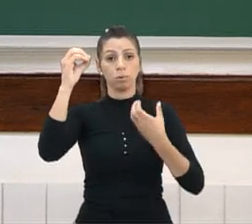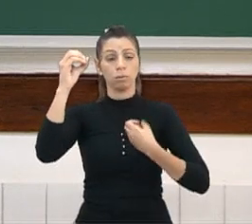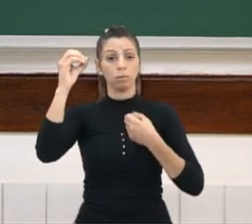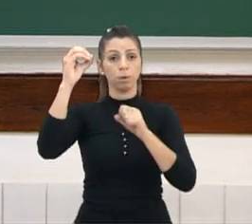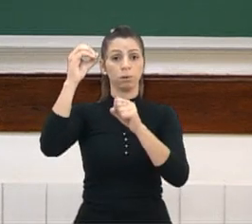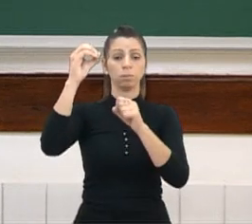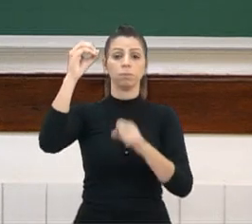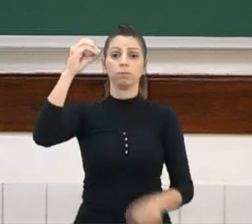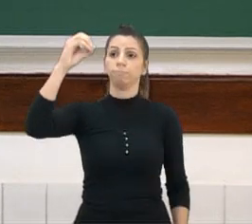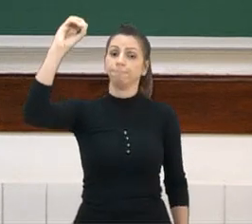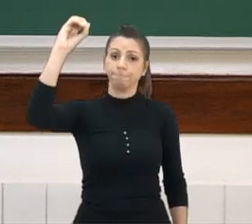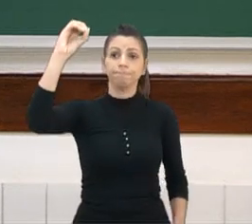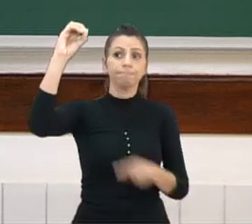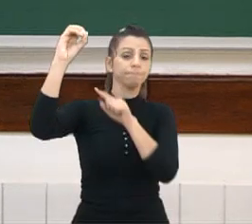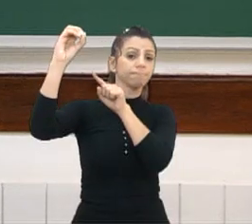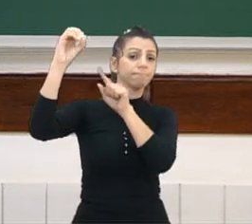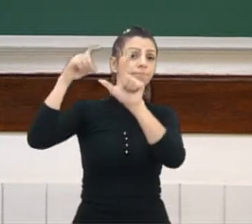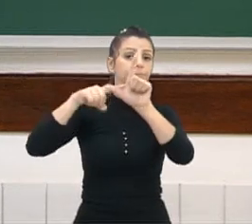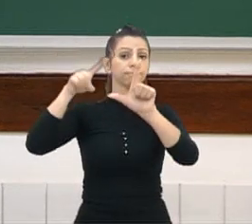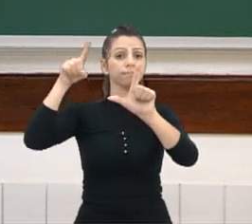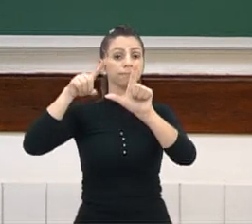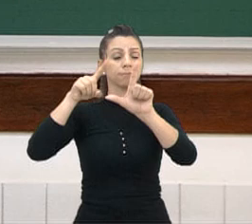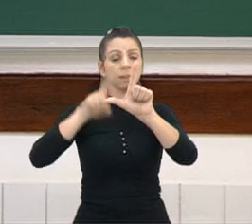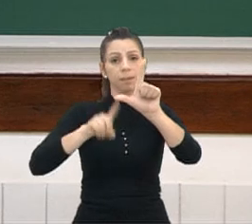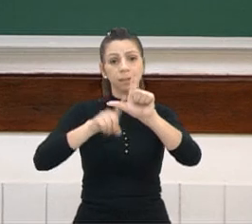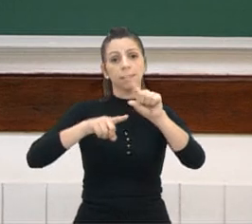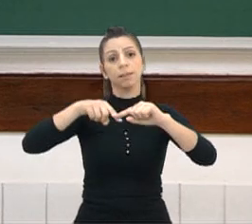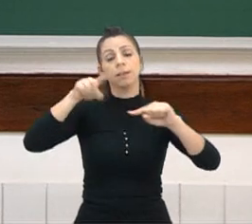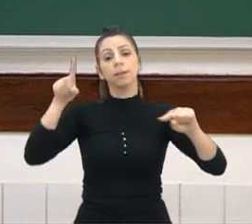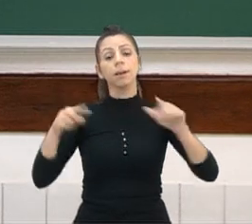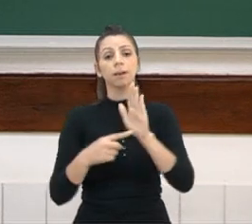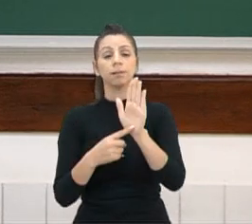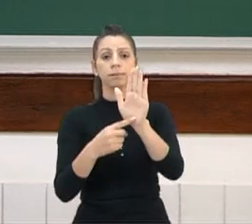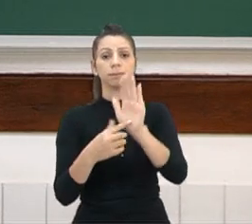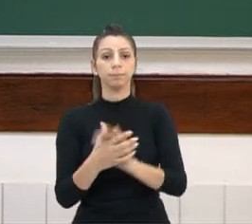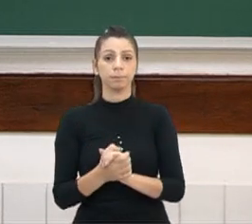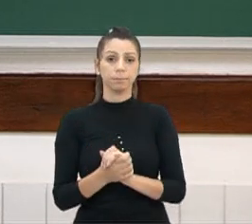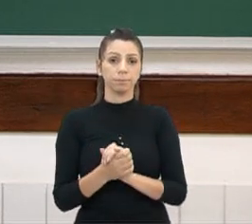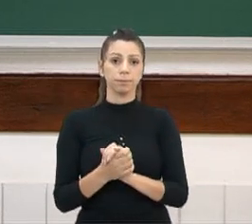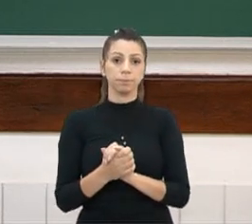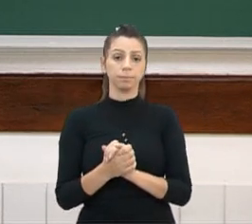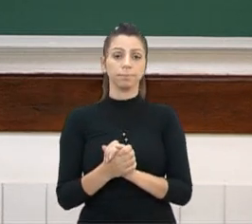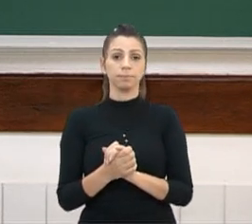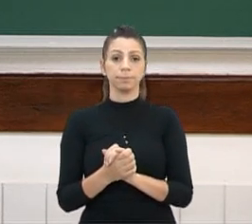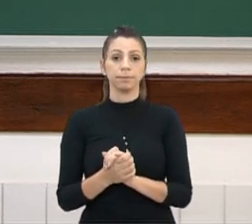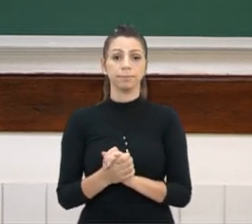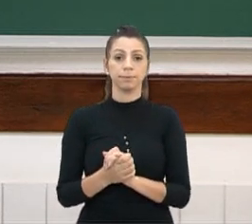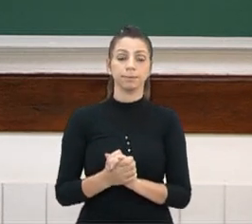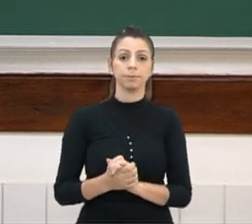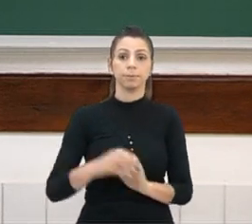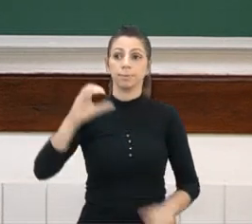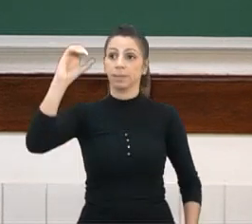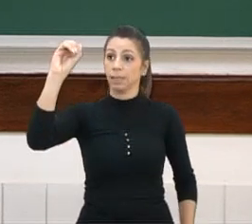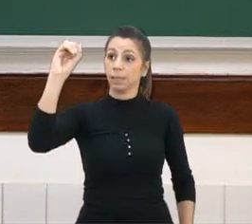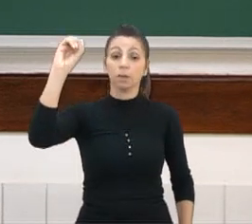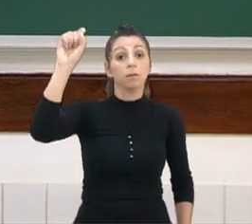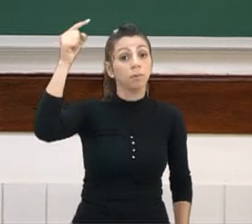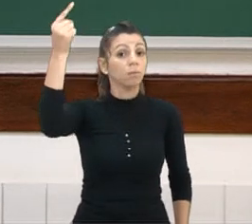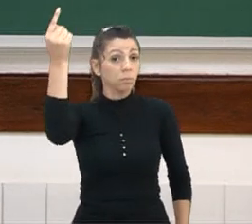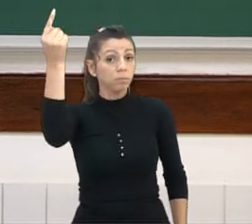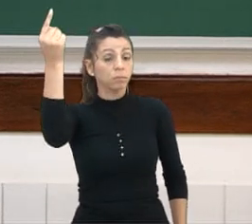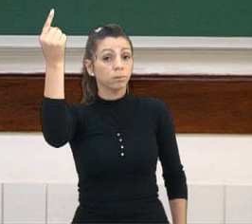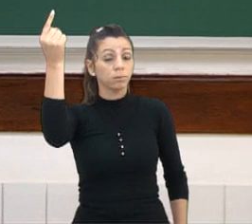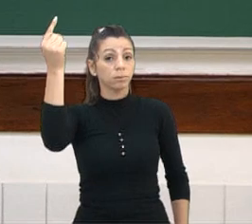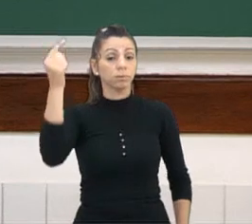essa letra, essa variável está representando esse número, o número elevado a 0, sem ser o 0, é 1.